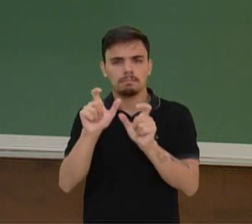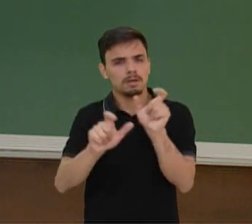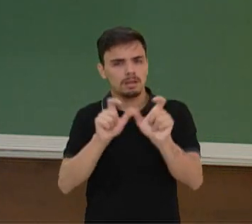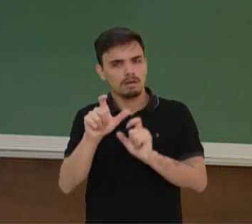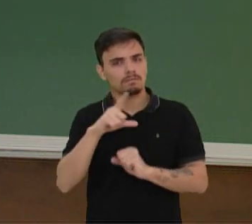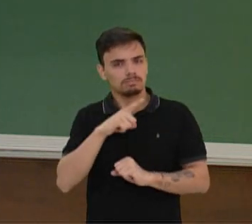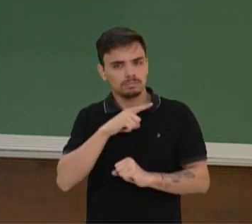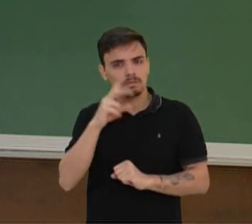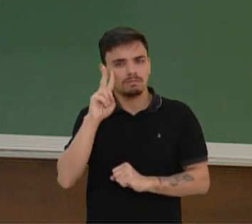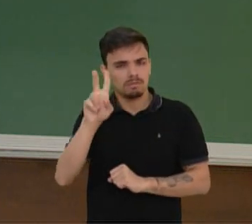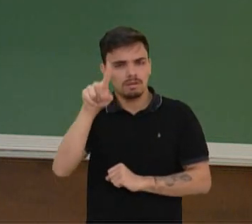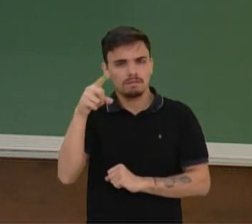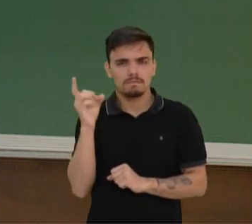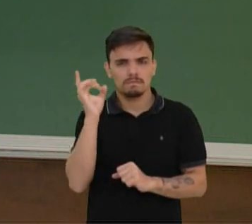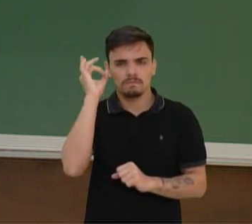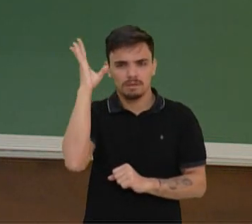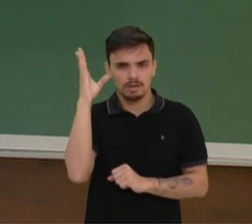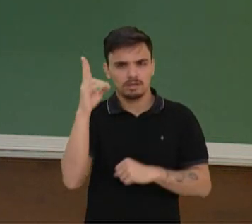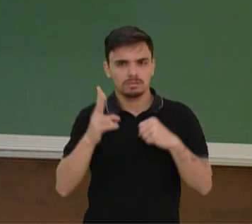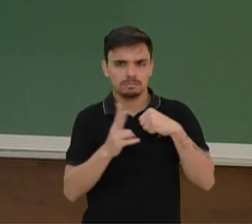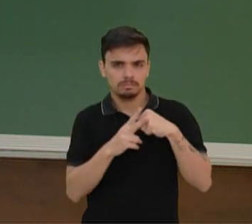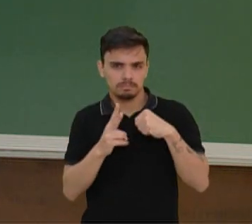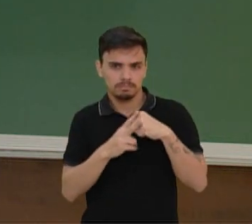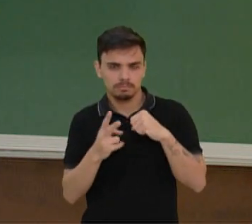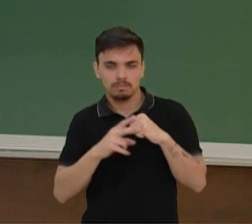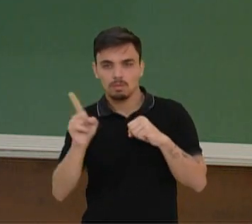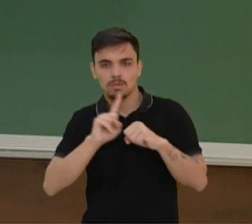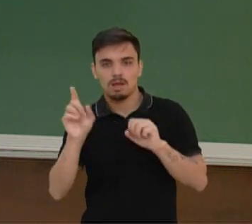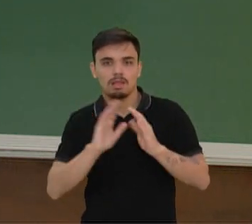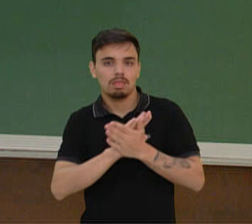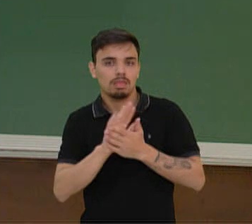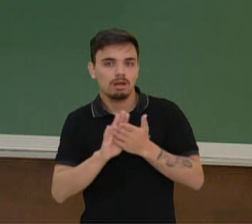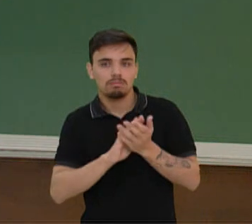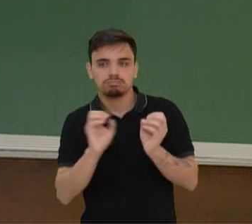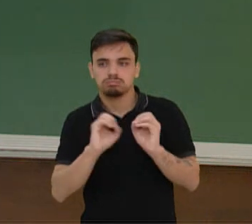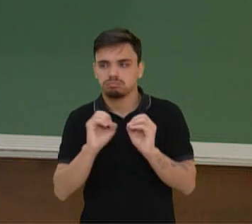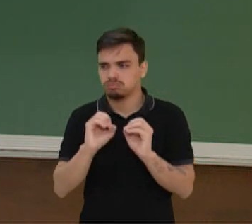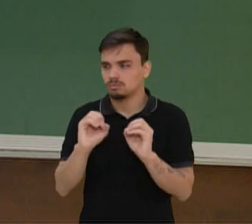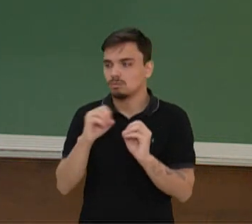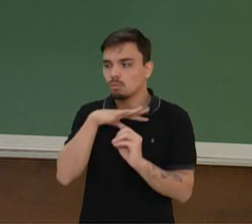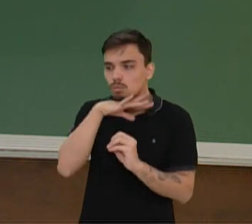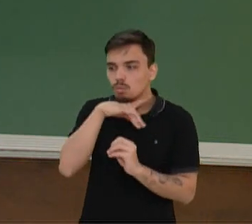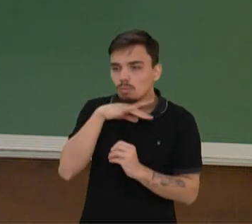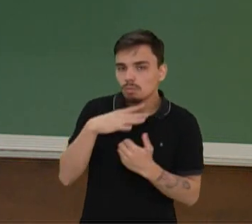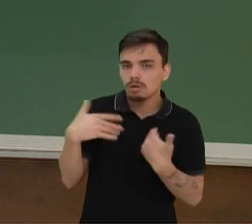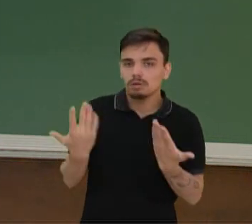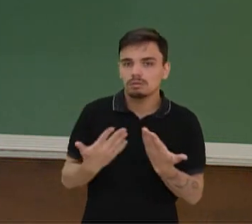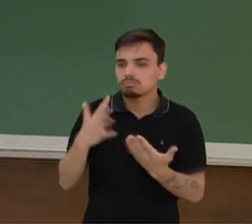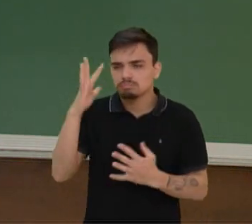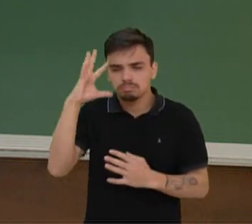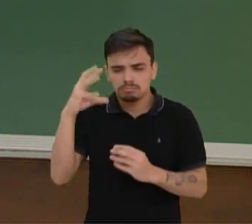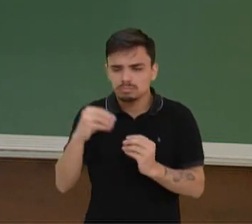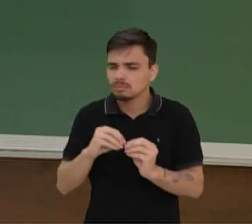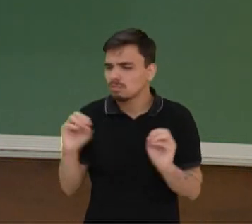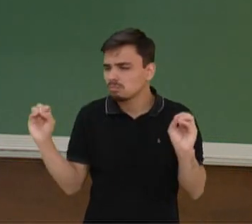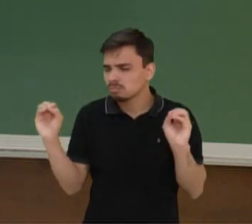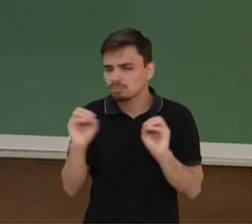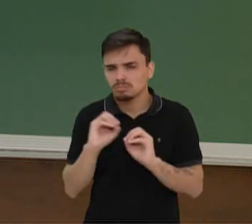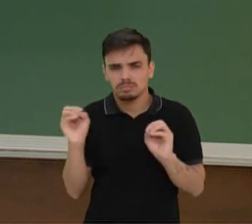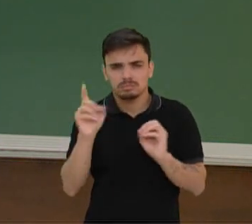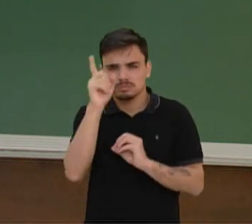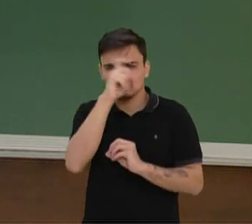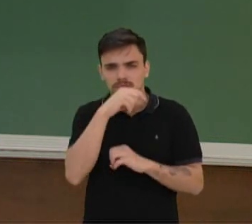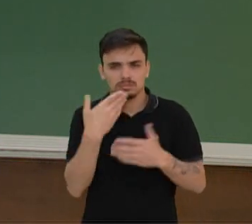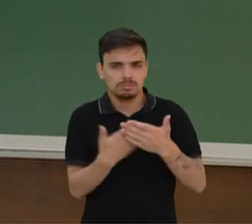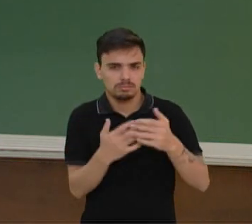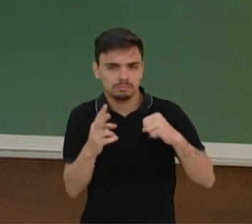que é facinho o verbo? Não é nada daquele bicho de sete cabeças, como todo mundo fala, ai que difícil que é estudar verbo.